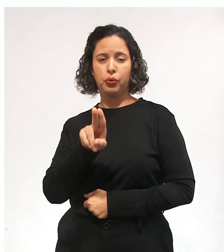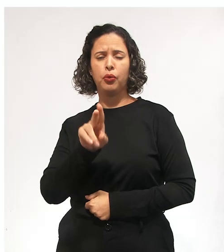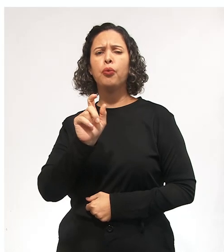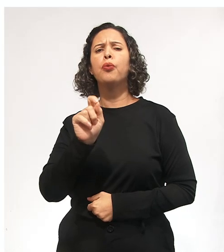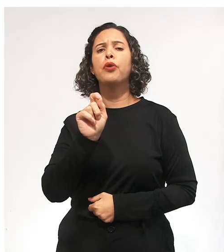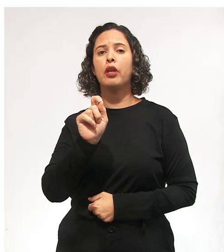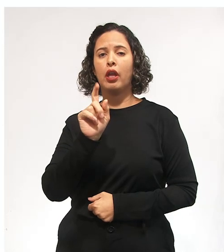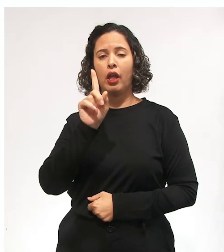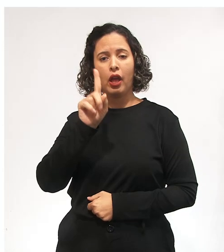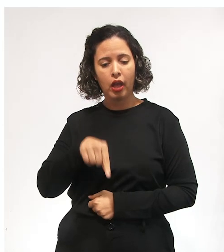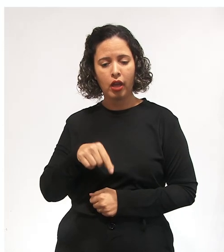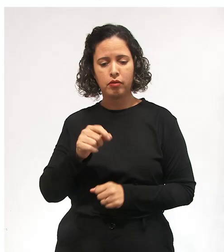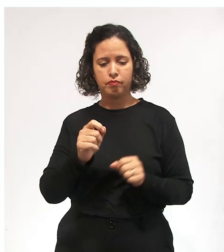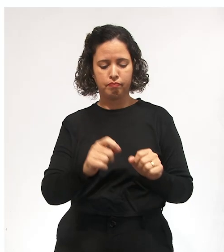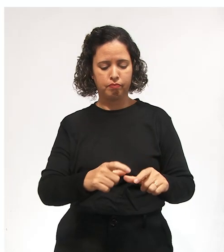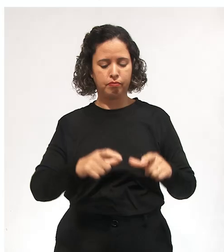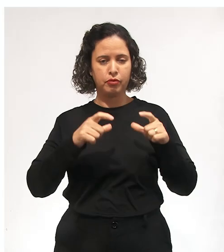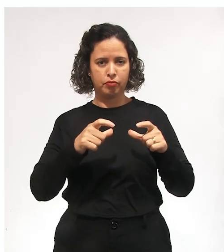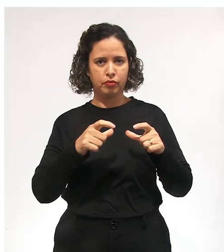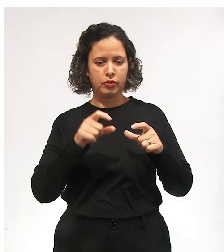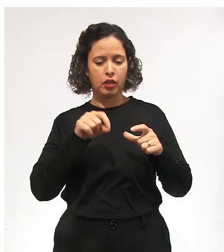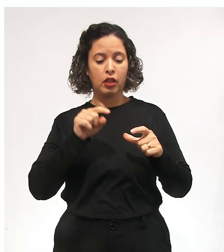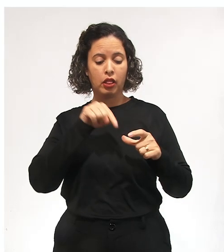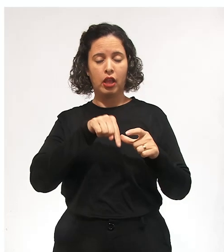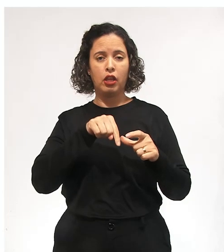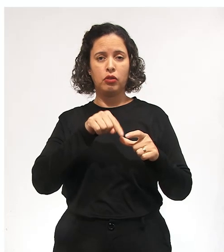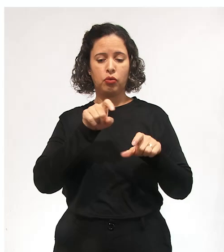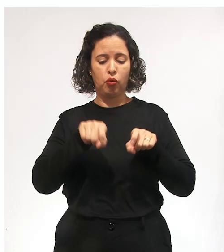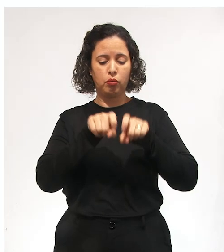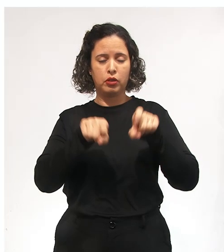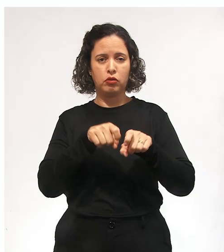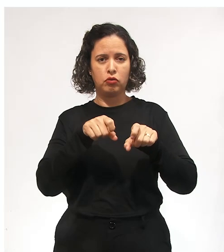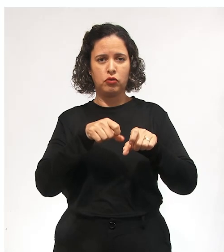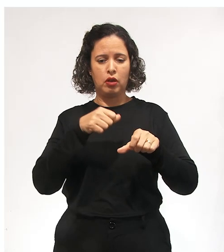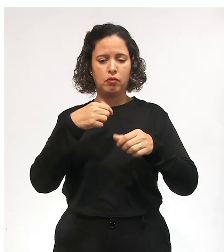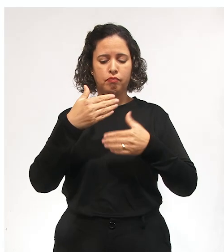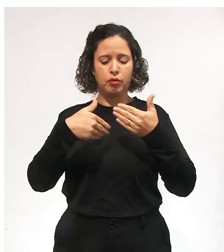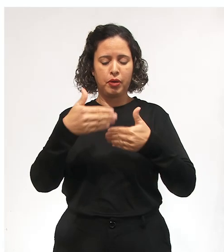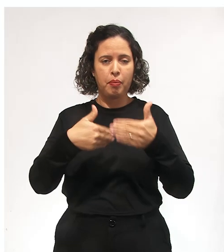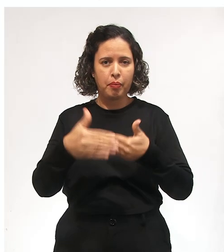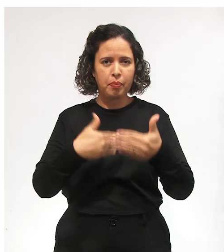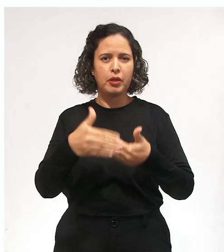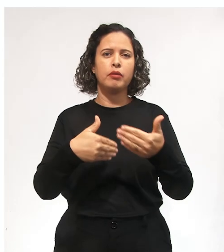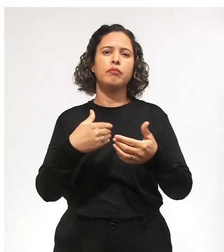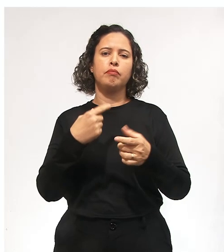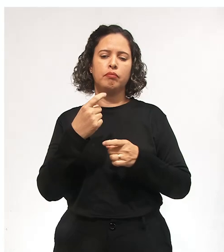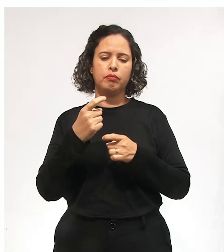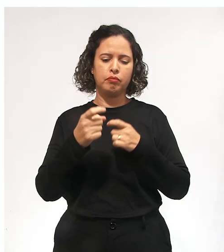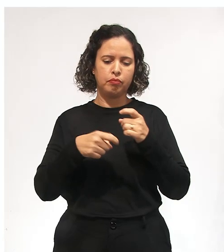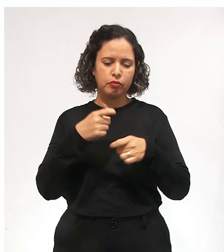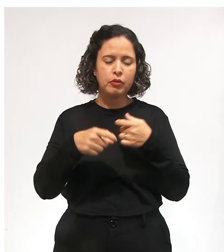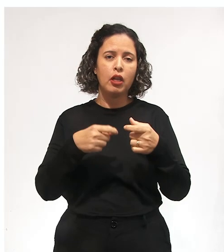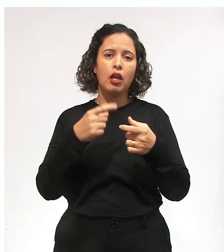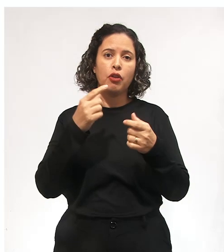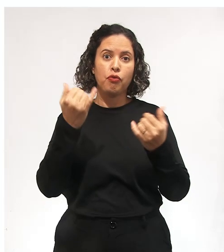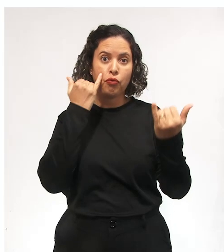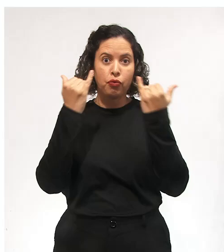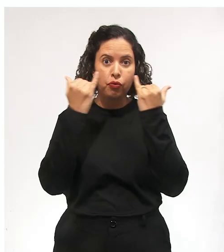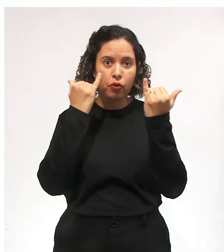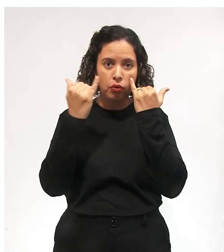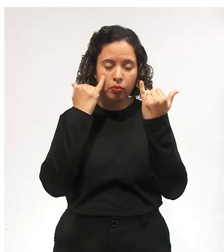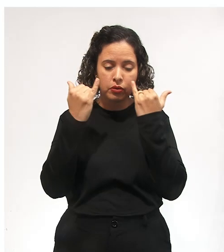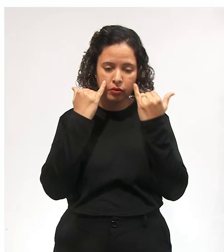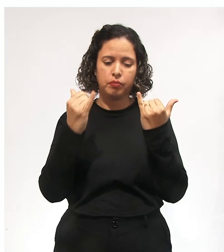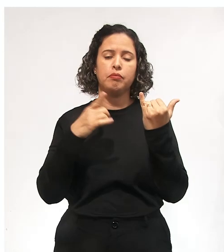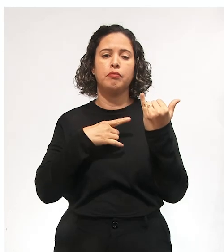É lá onde o computador vai processar, entender as informações, os dados e produzir informação para a gente, né?